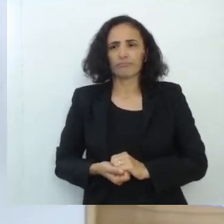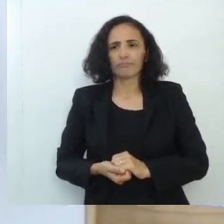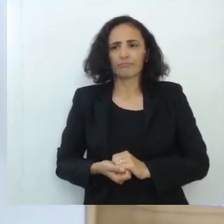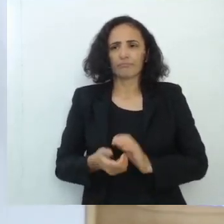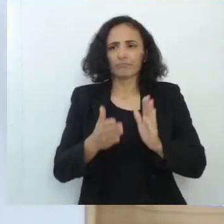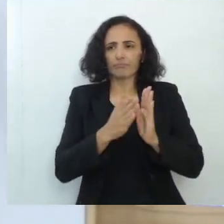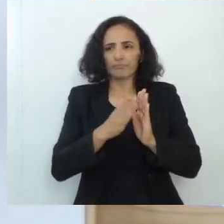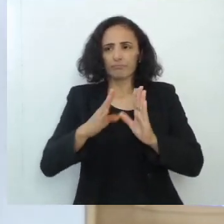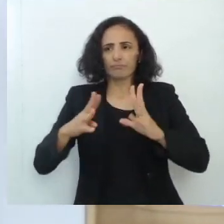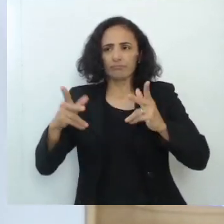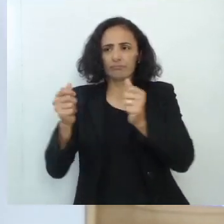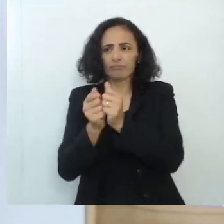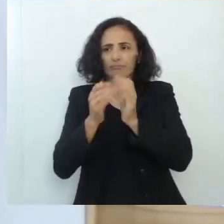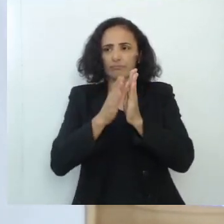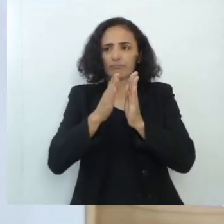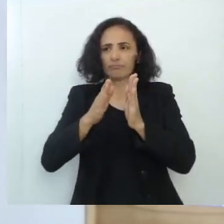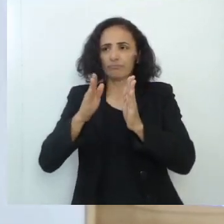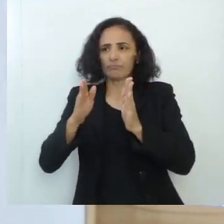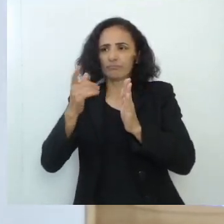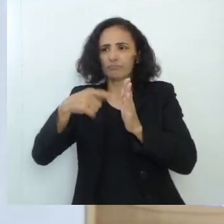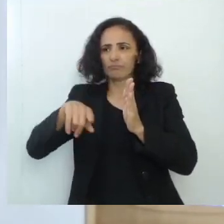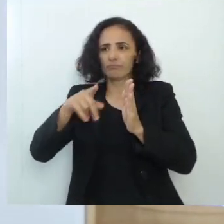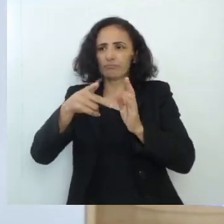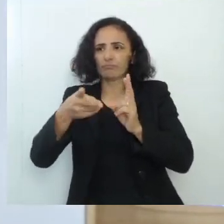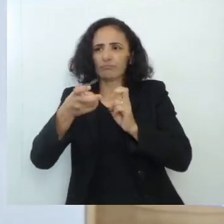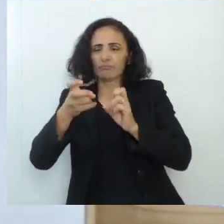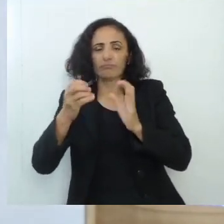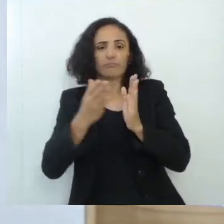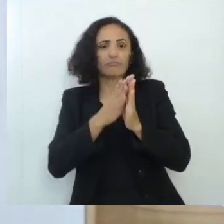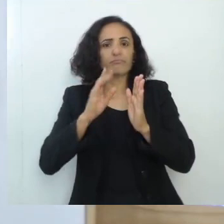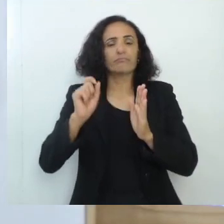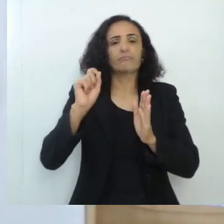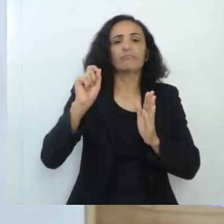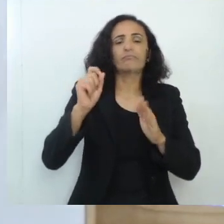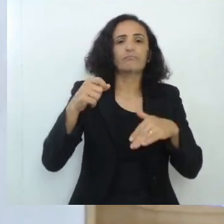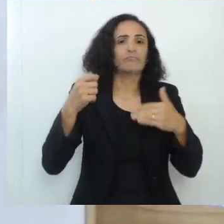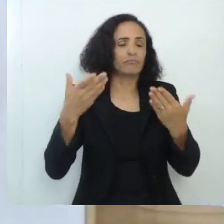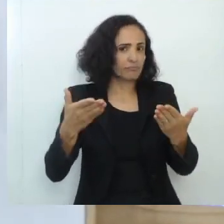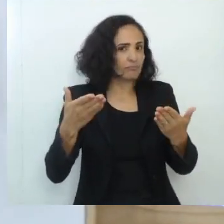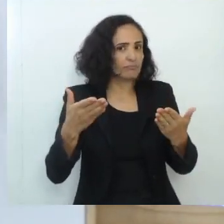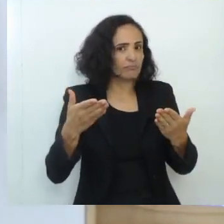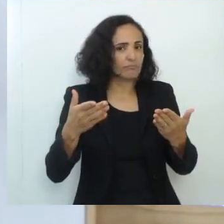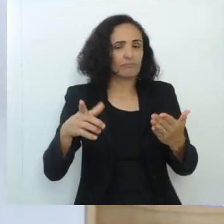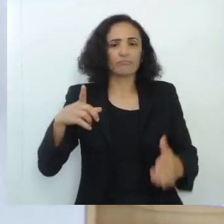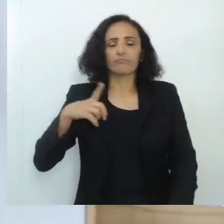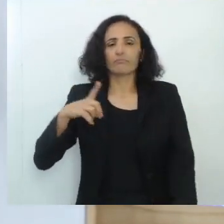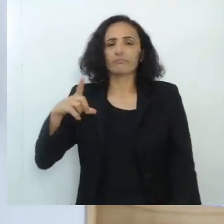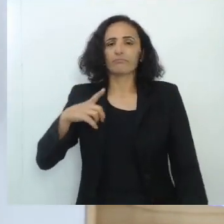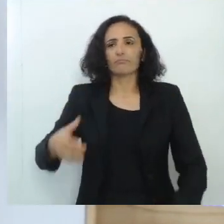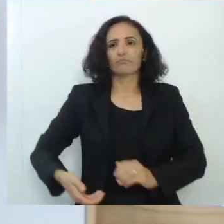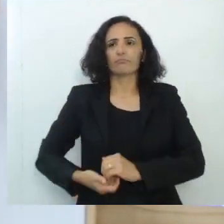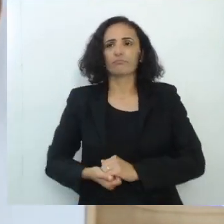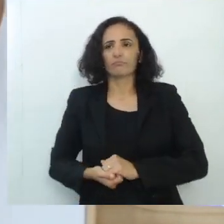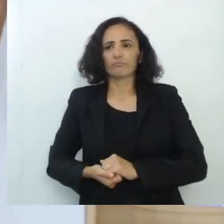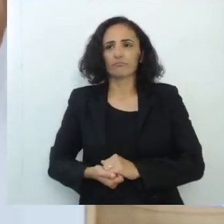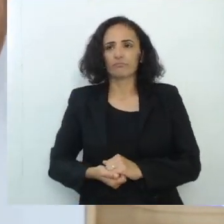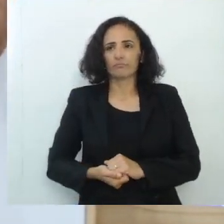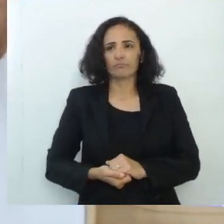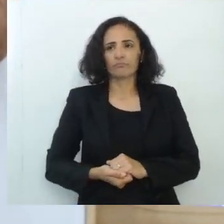que o soro abre, você vai dizer que aqui você vai ter